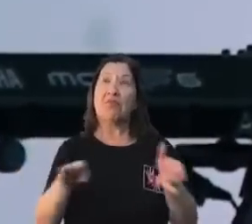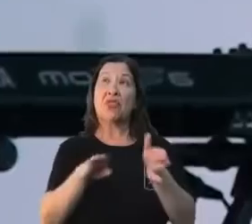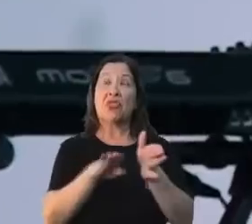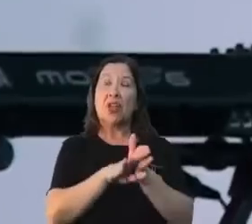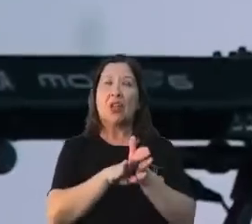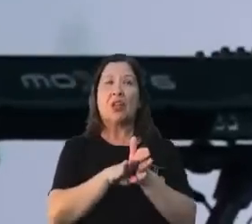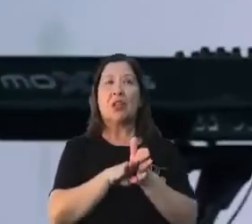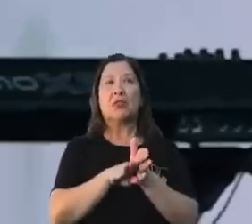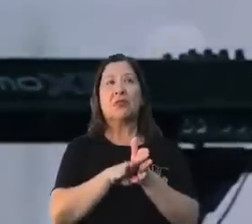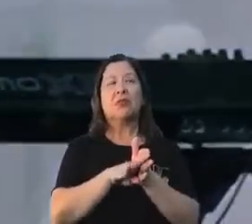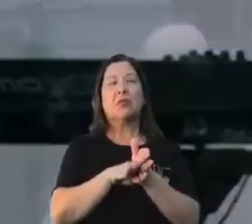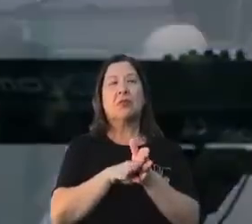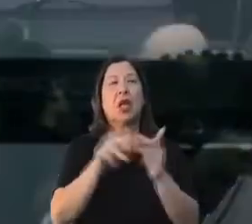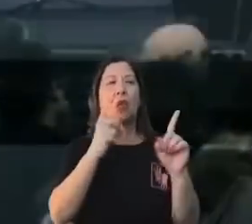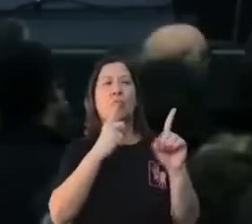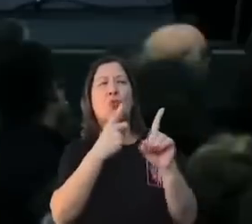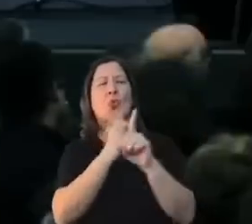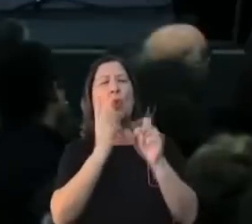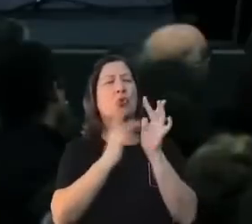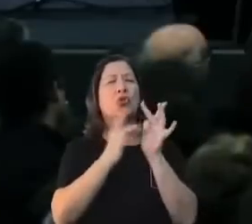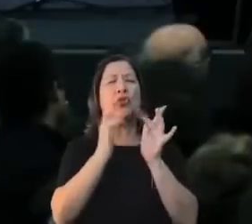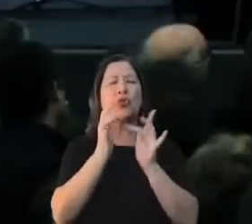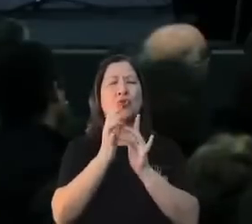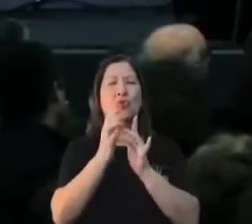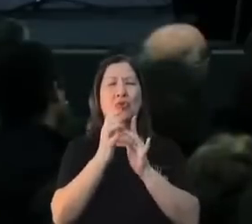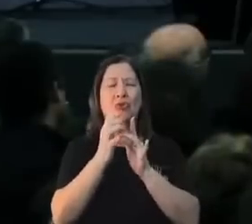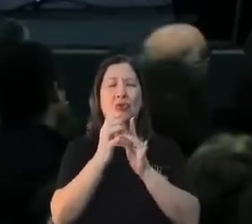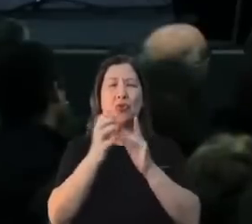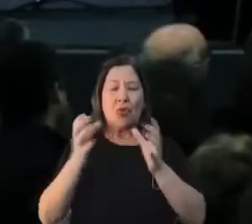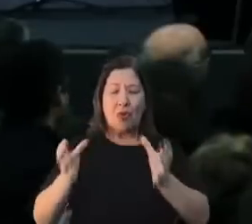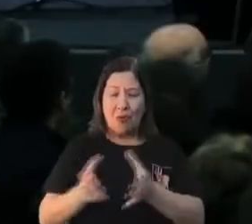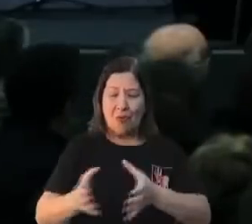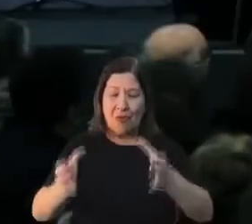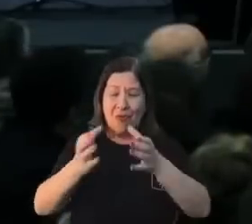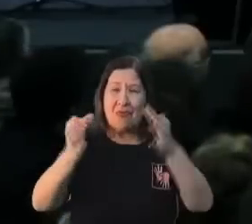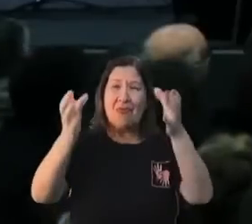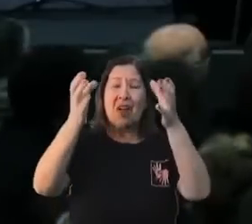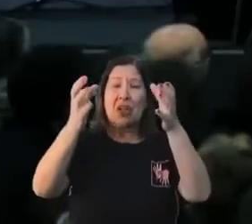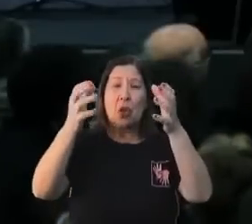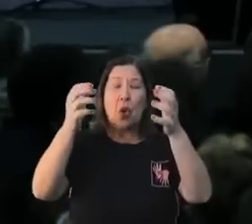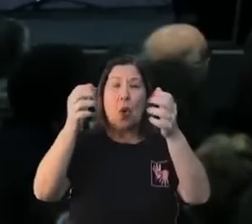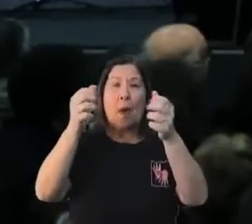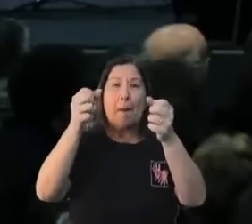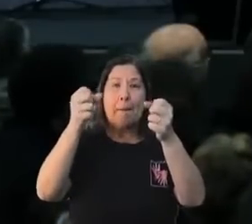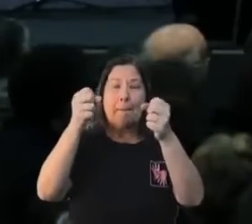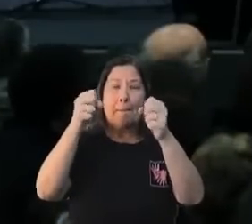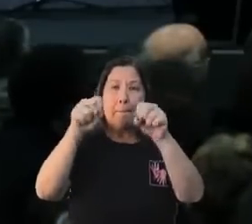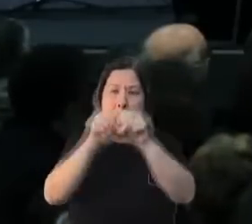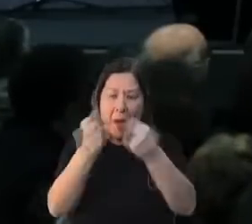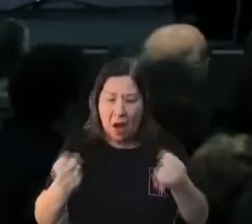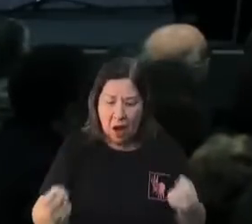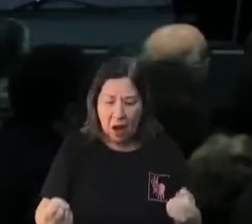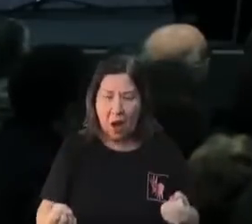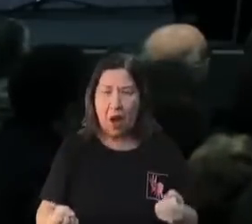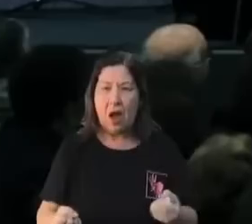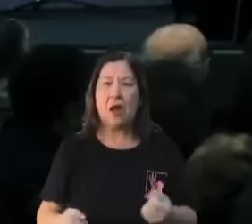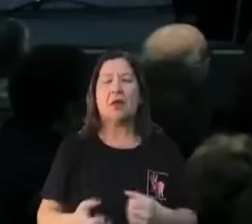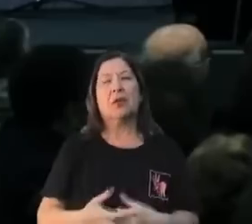quebra o vaso e derrama todo o perfume sobre a cabeça de Jesus. E o perfume escorre pelo corpo de